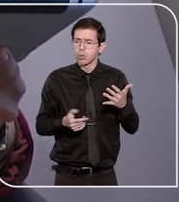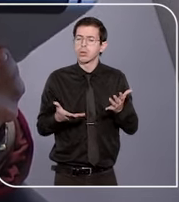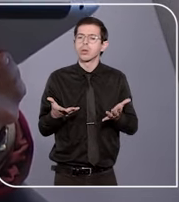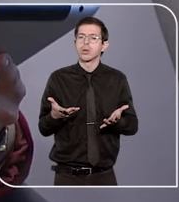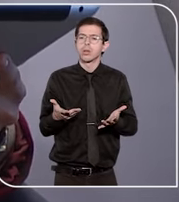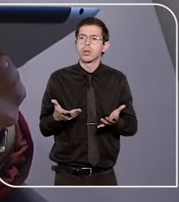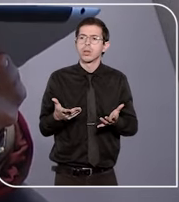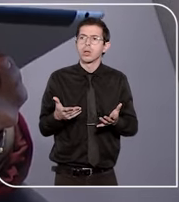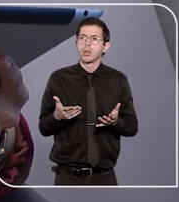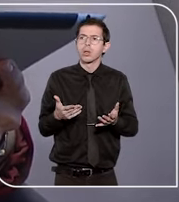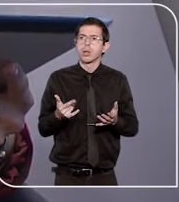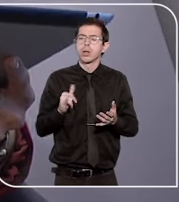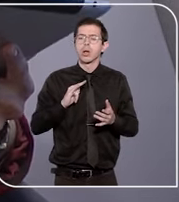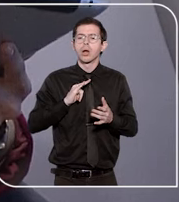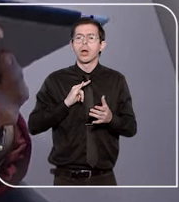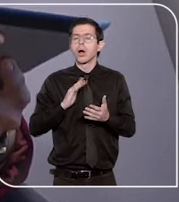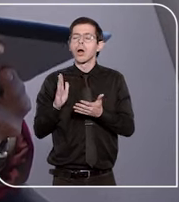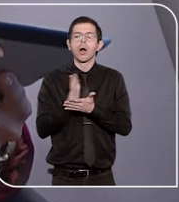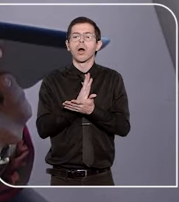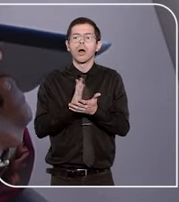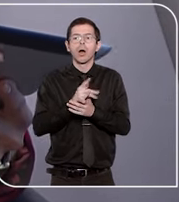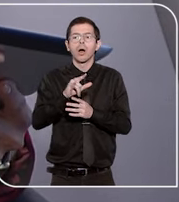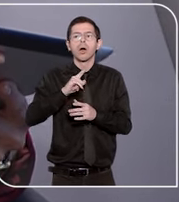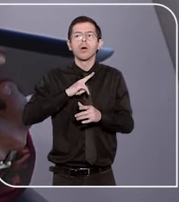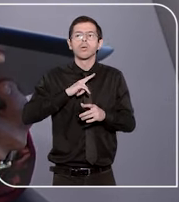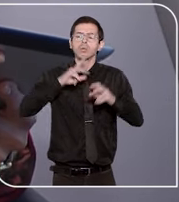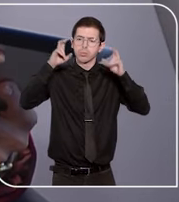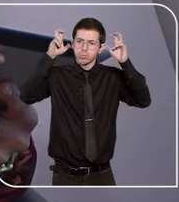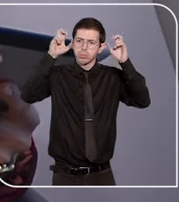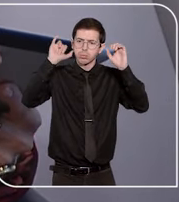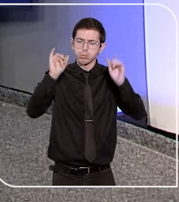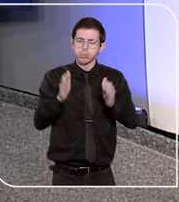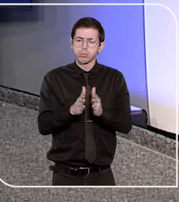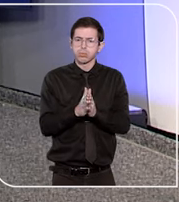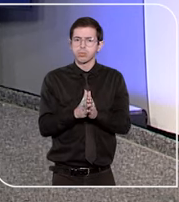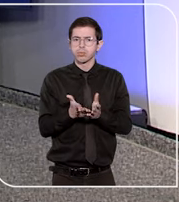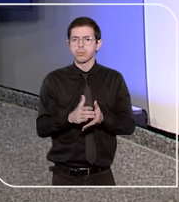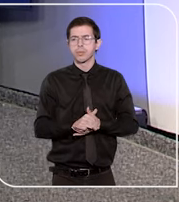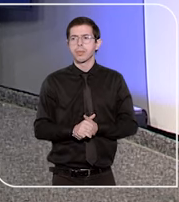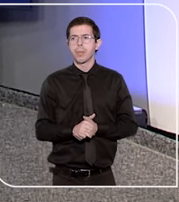alguns pontos daí desse enunciado, por favor.